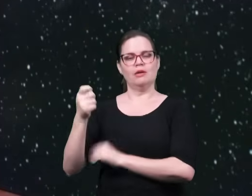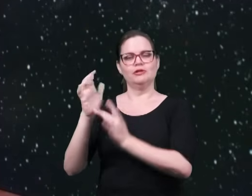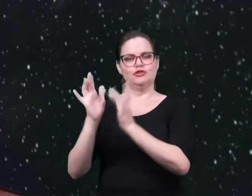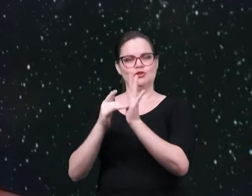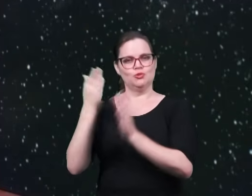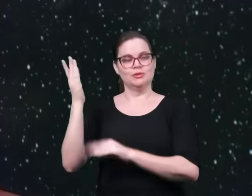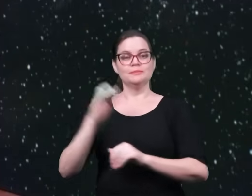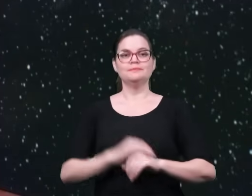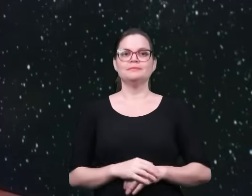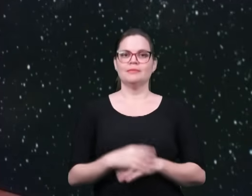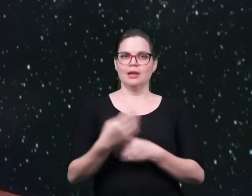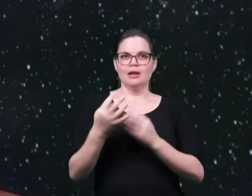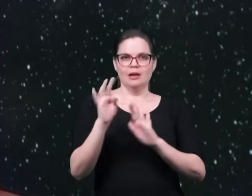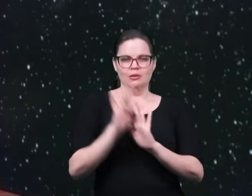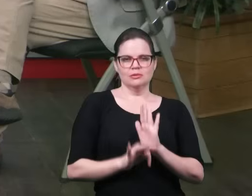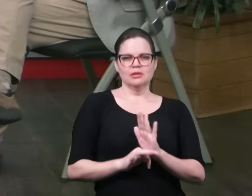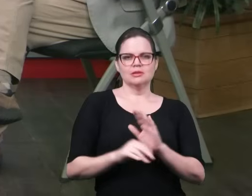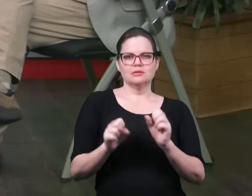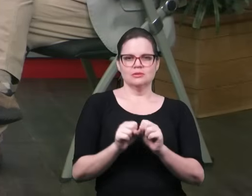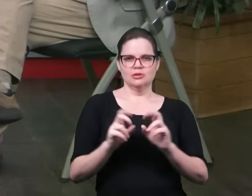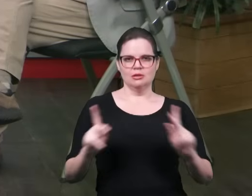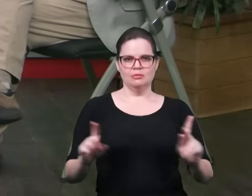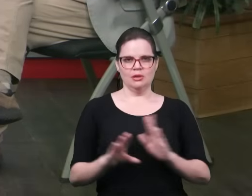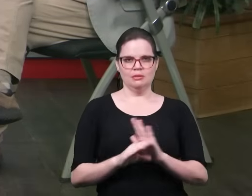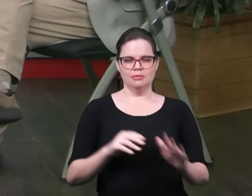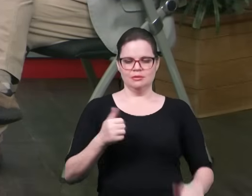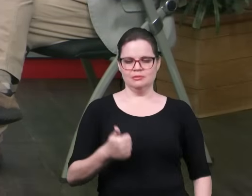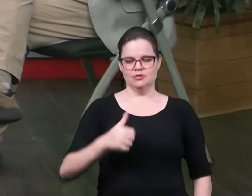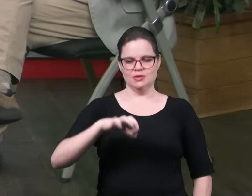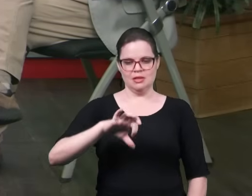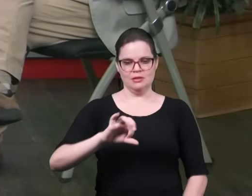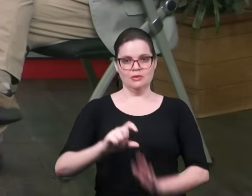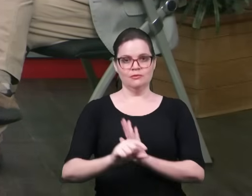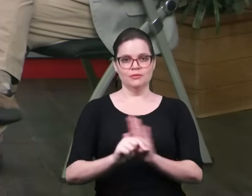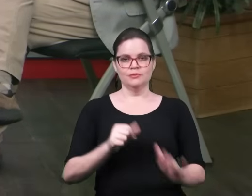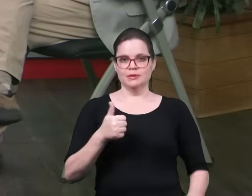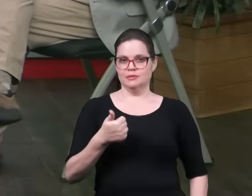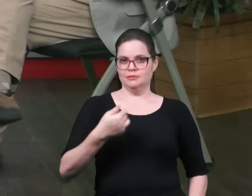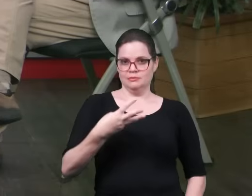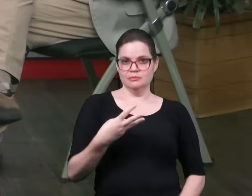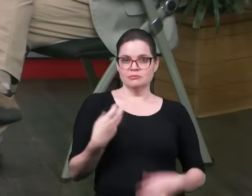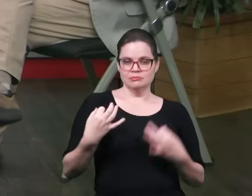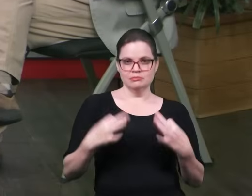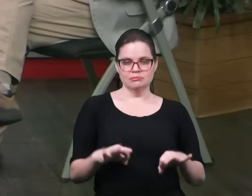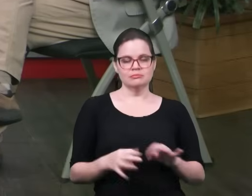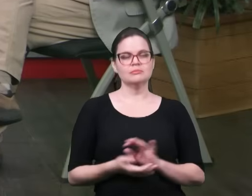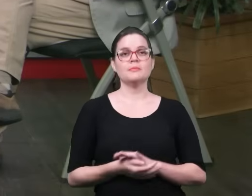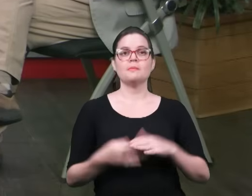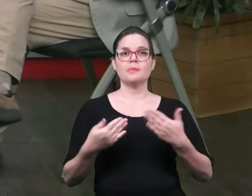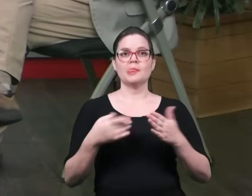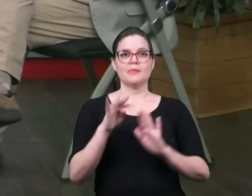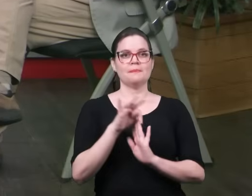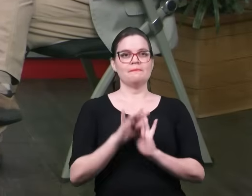Apocalipse 19, certo. 13, e que esse texto, ele